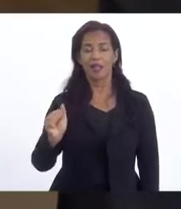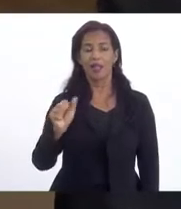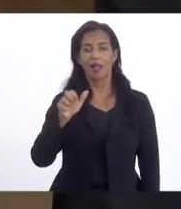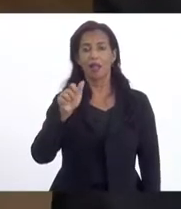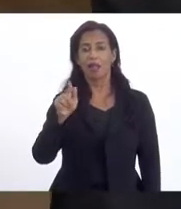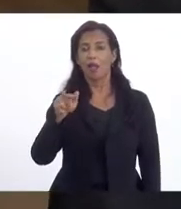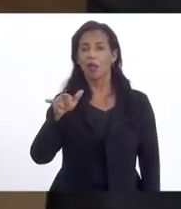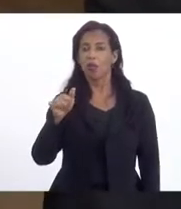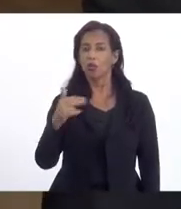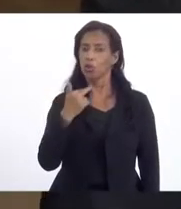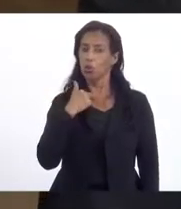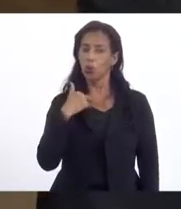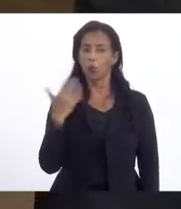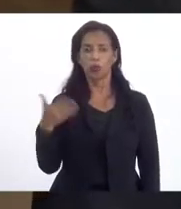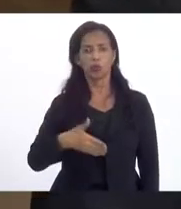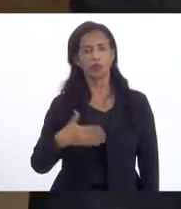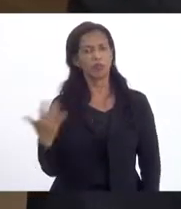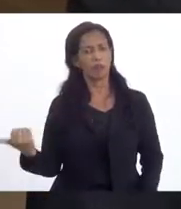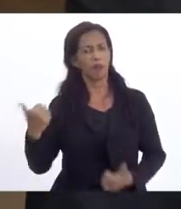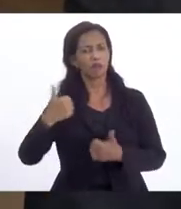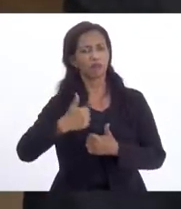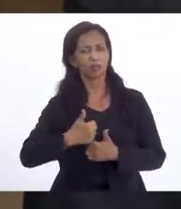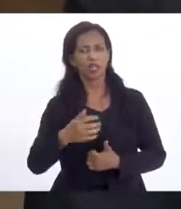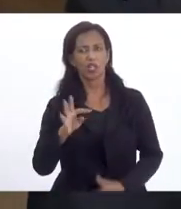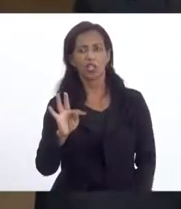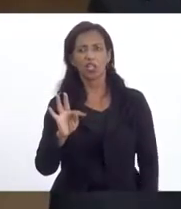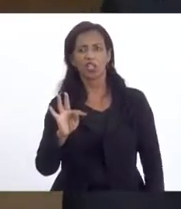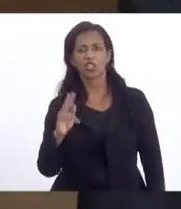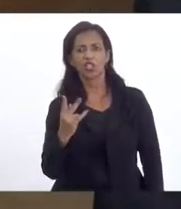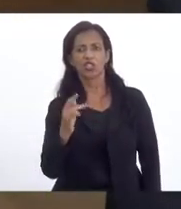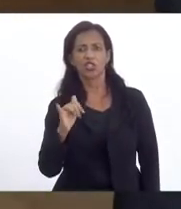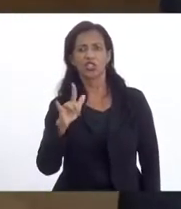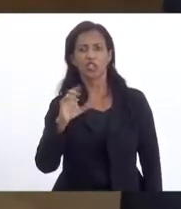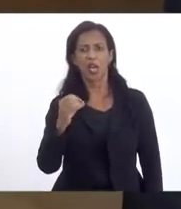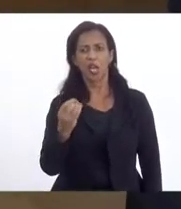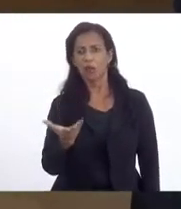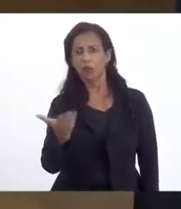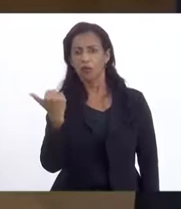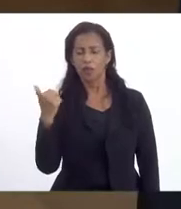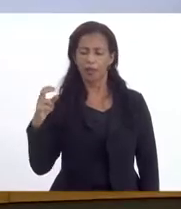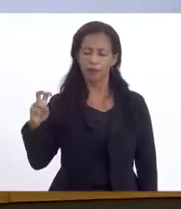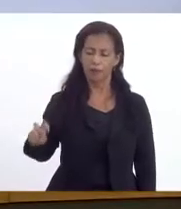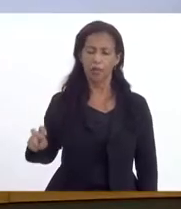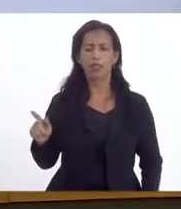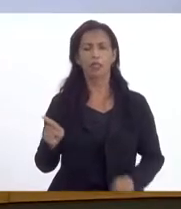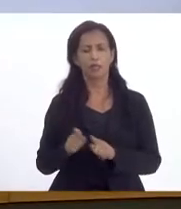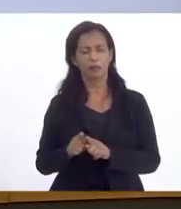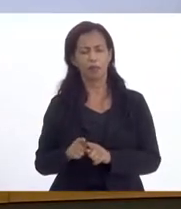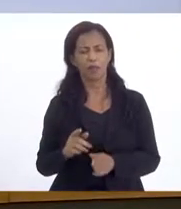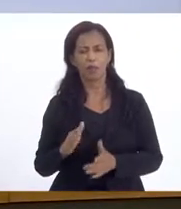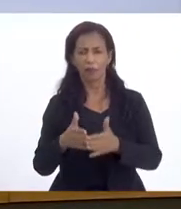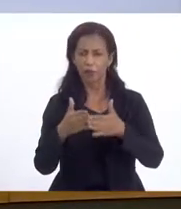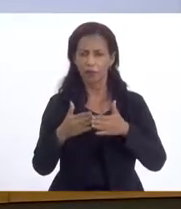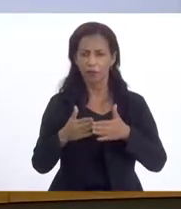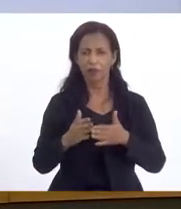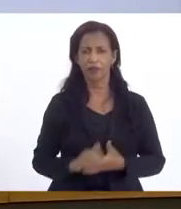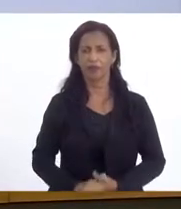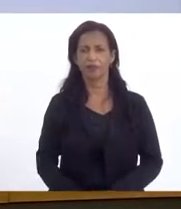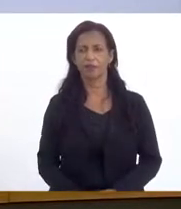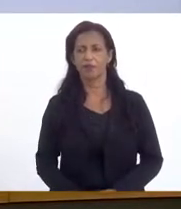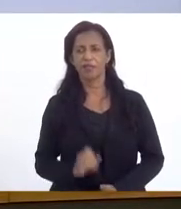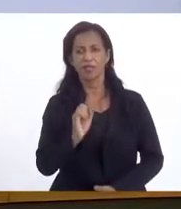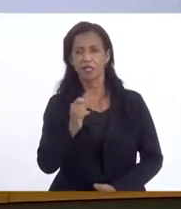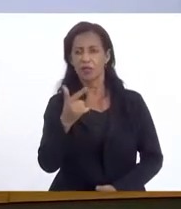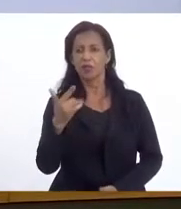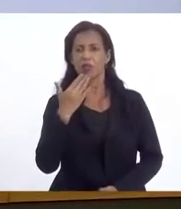pôde estar, mas já mandou o representante. Tiago, fica aqui conosco à mesa, vê se tem cadeira aqui, por favor. Se não